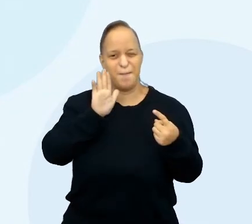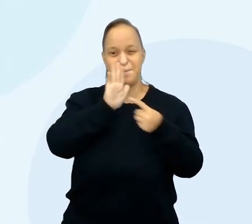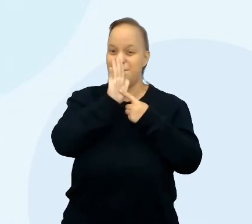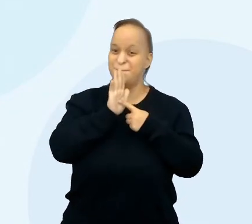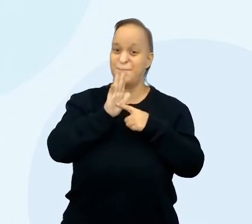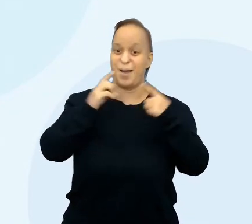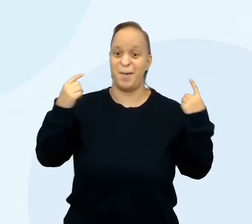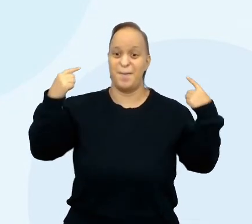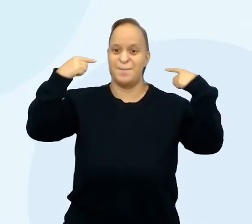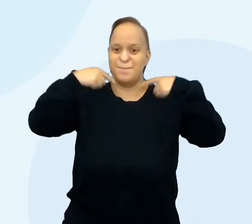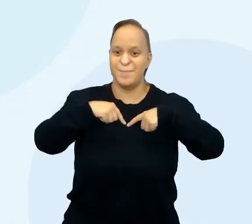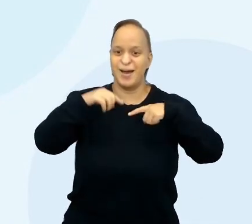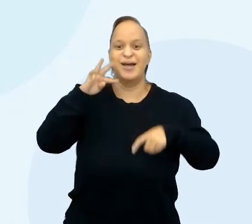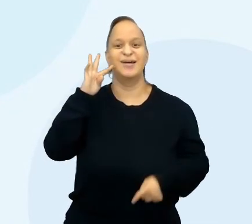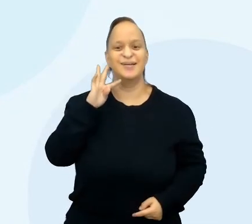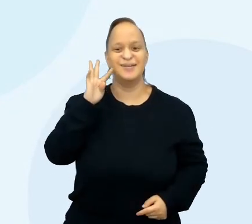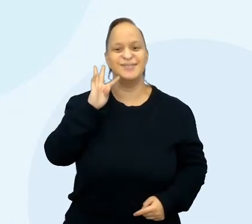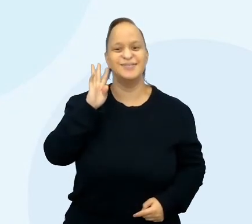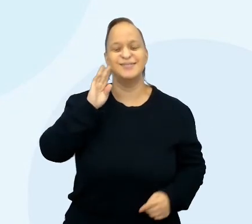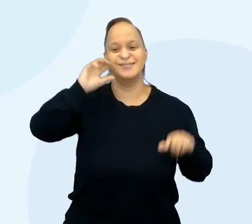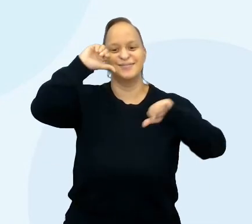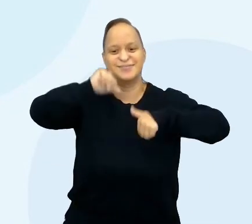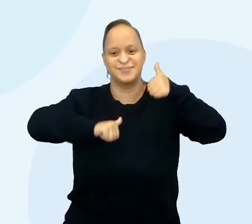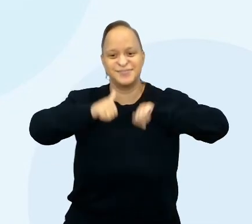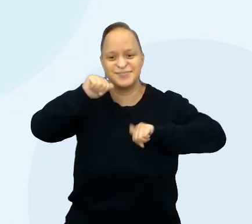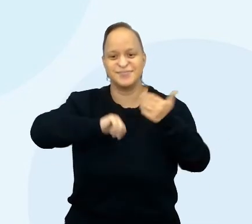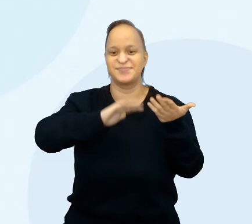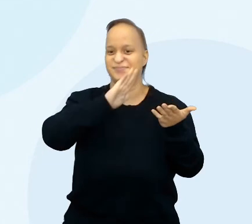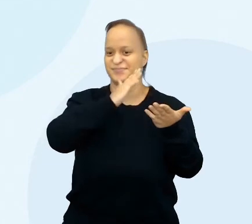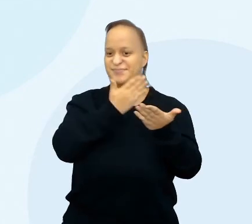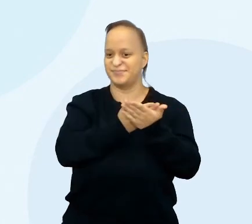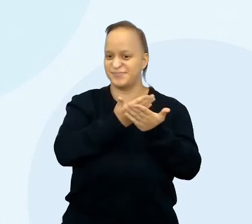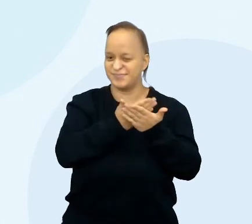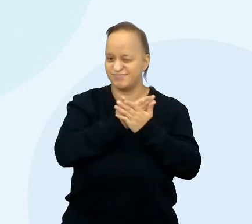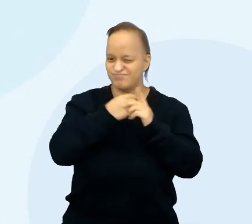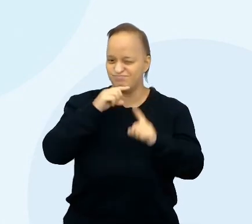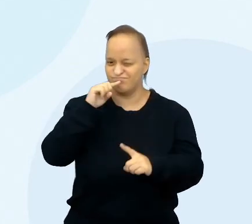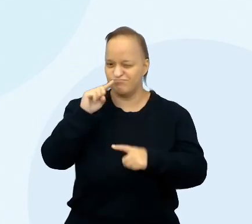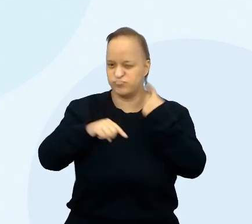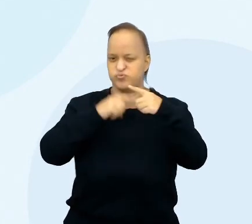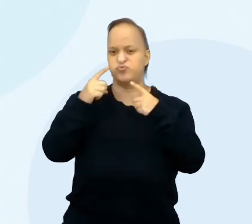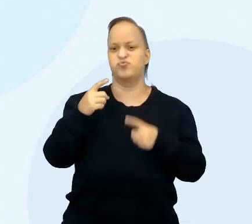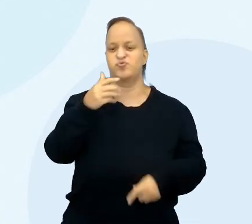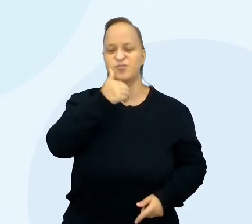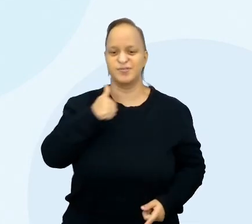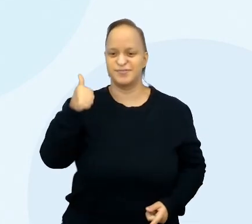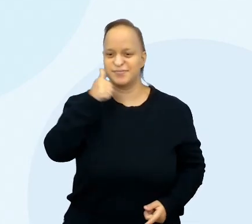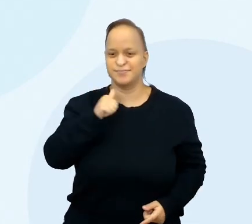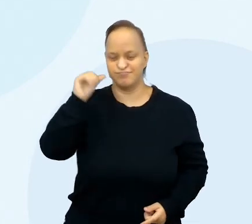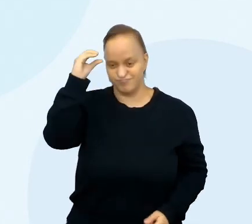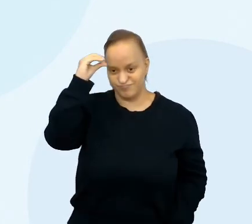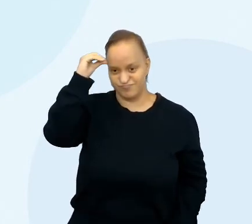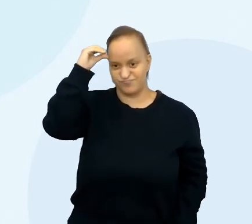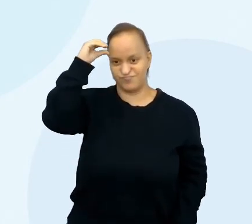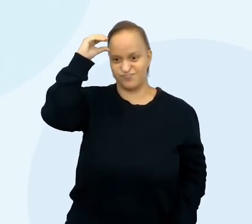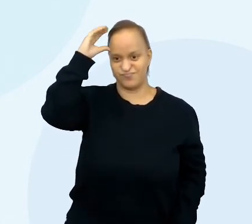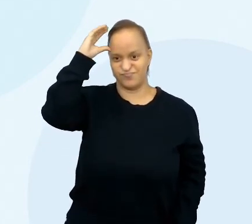legal. Não se esqueçam de avaliar a nossa aula para que a gente possa sempre melhorar e construir um saber aqui mais